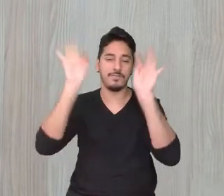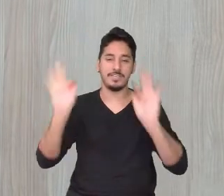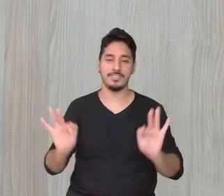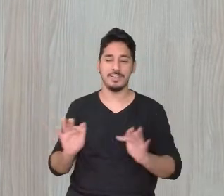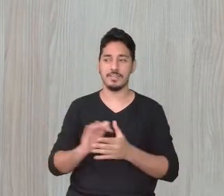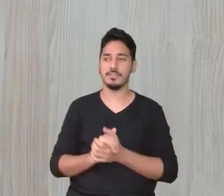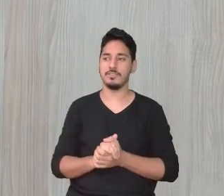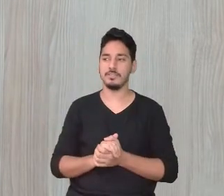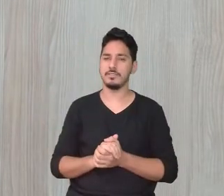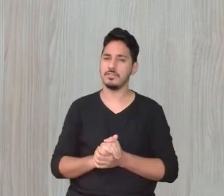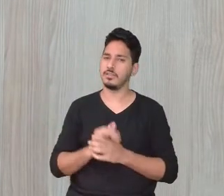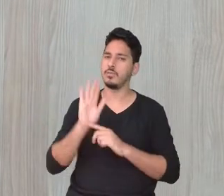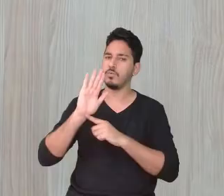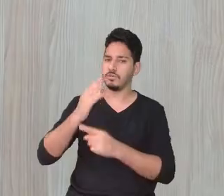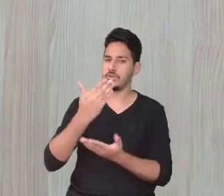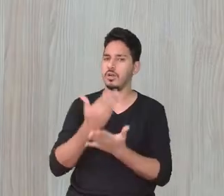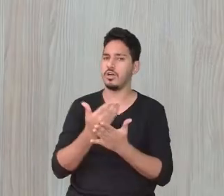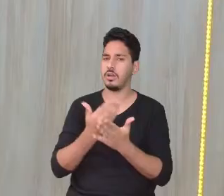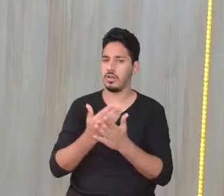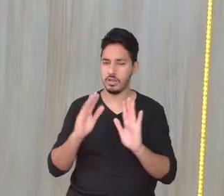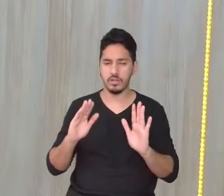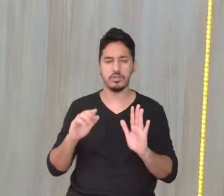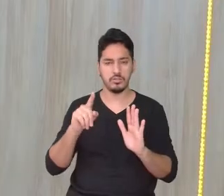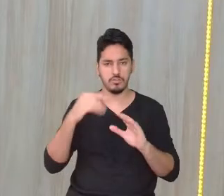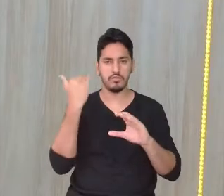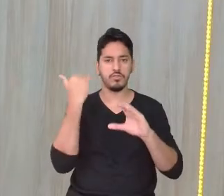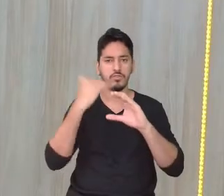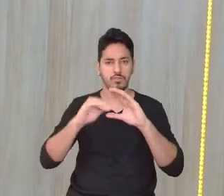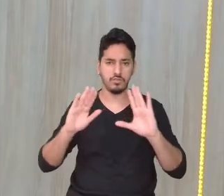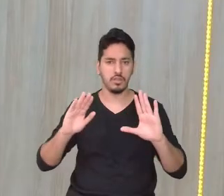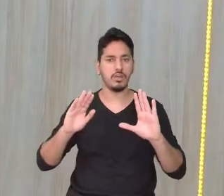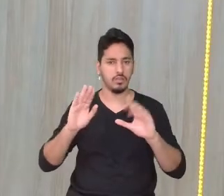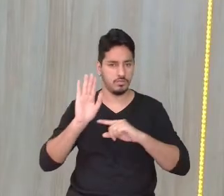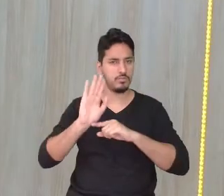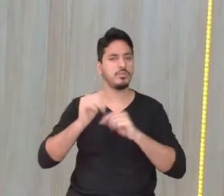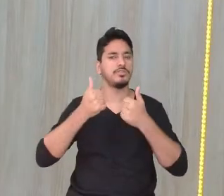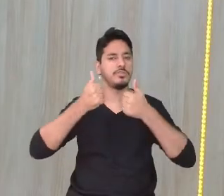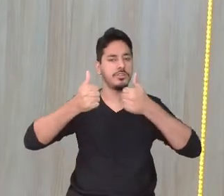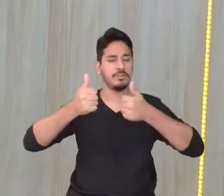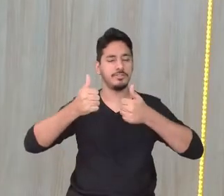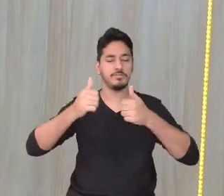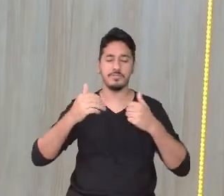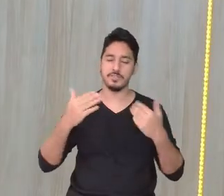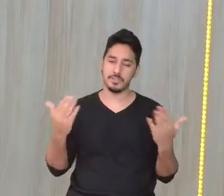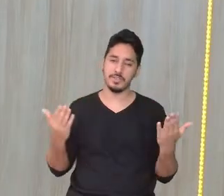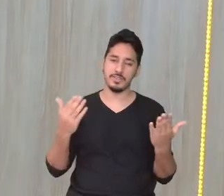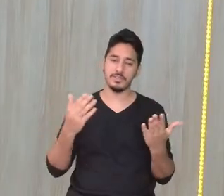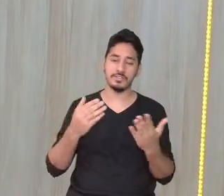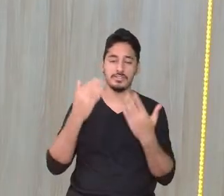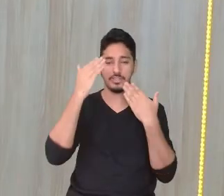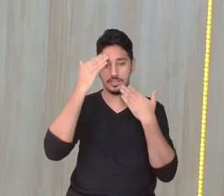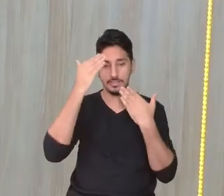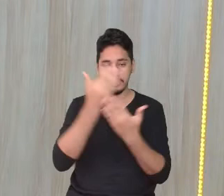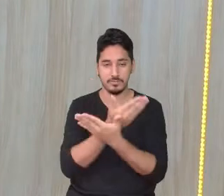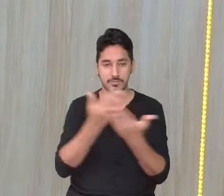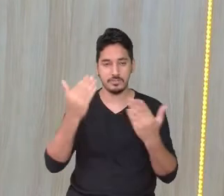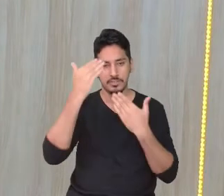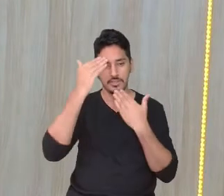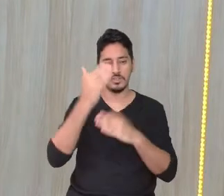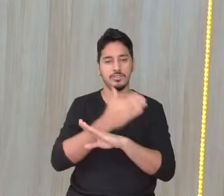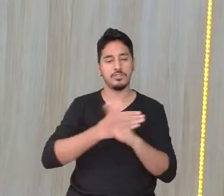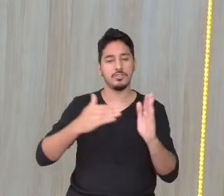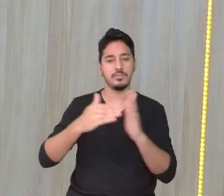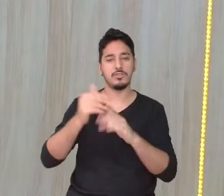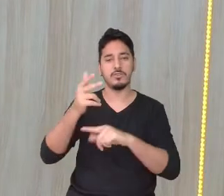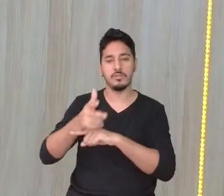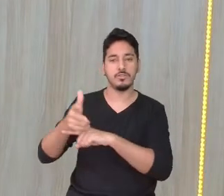E mostra essa aula, tá? Pro pessoal lá. Vou mandar para eles, vão gostar. Então é isso, pessoal. A gente agradece toda a